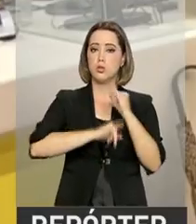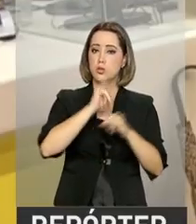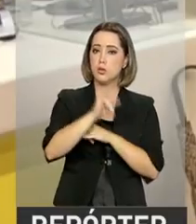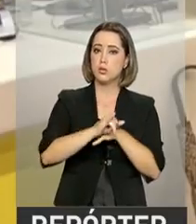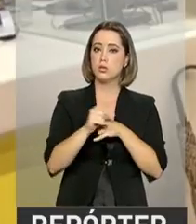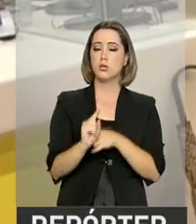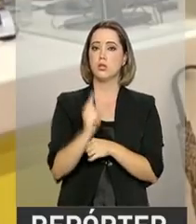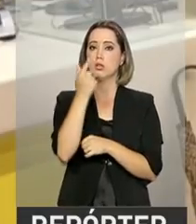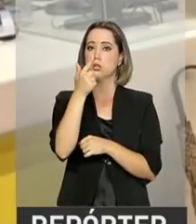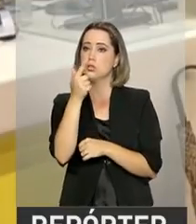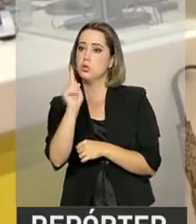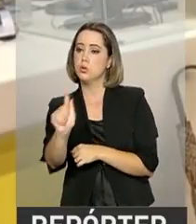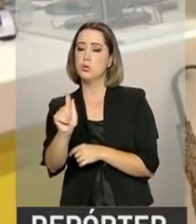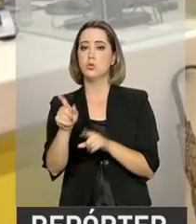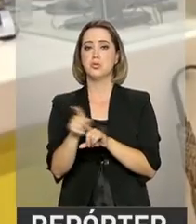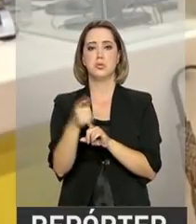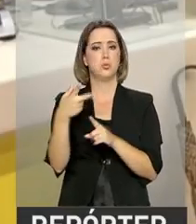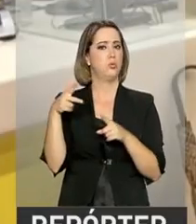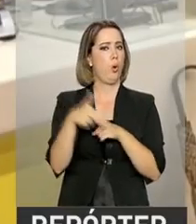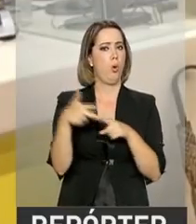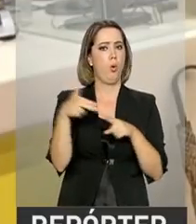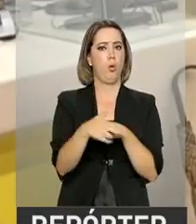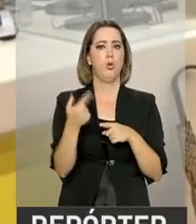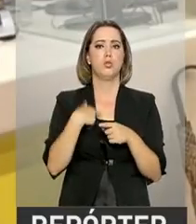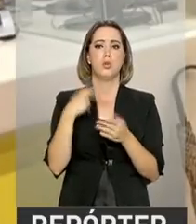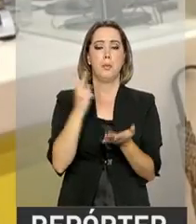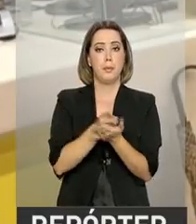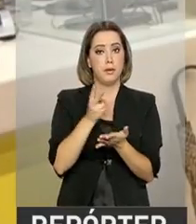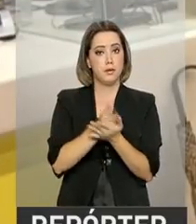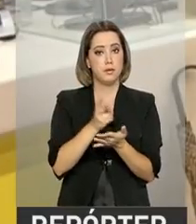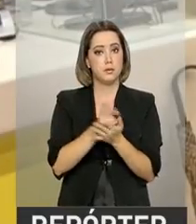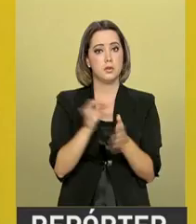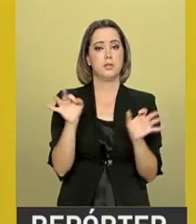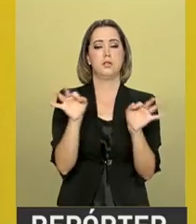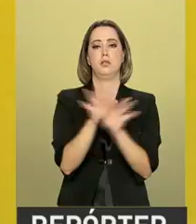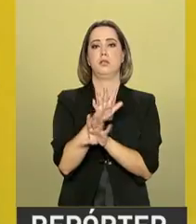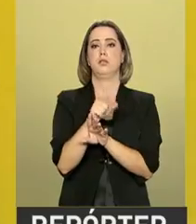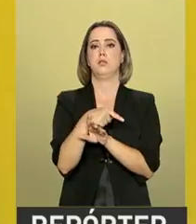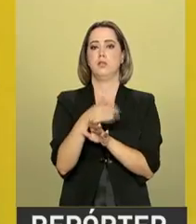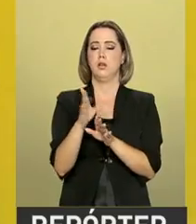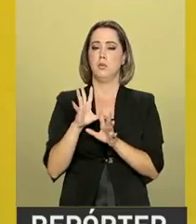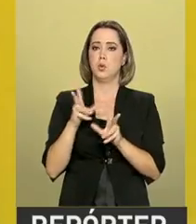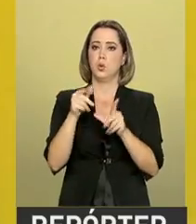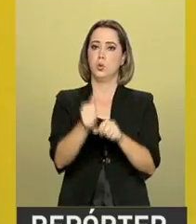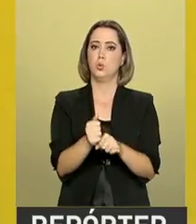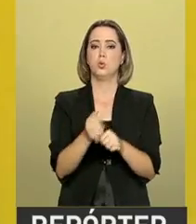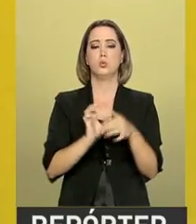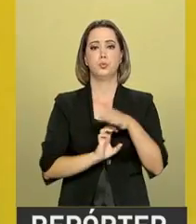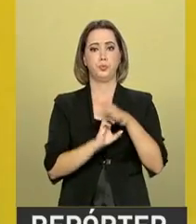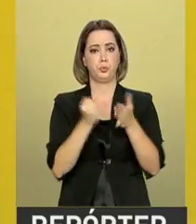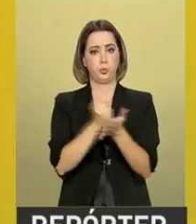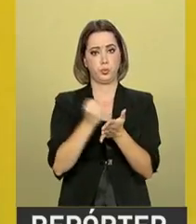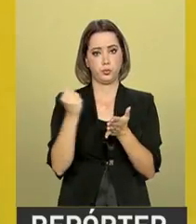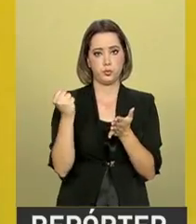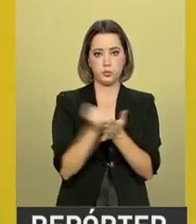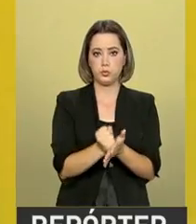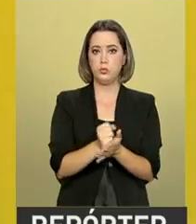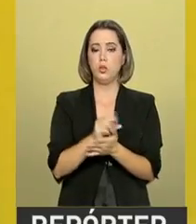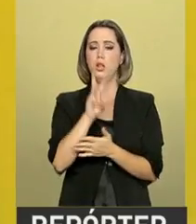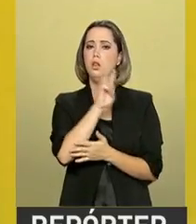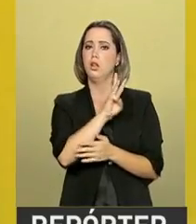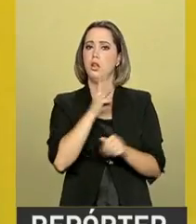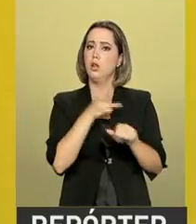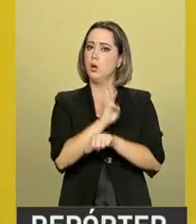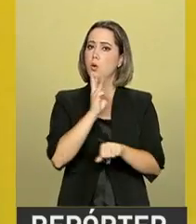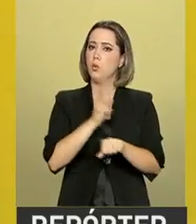de franquia sem cortes do serviço quando o pacote for totalmente utilizado além de WhatsApp sem desconto na franquia para